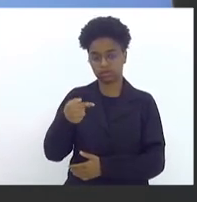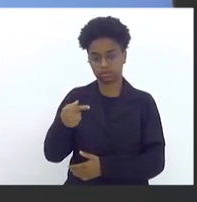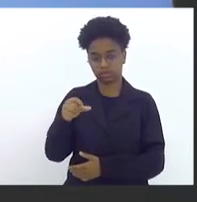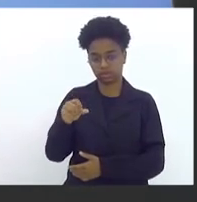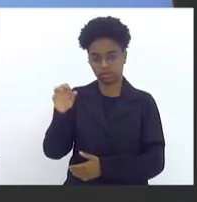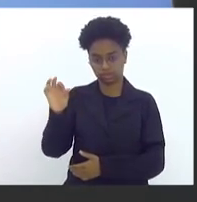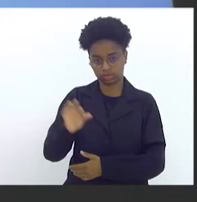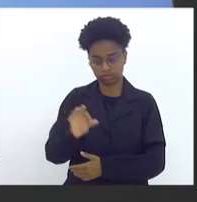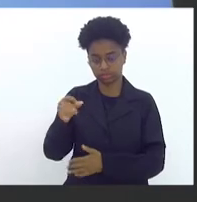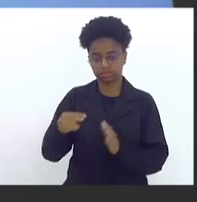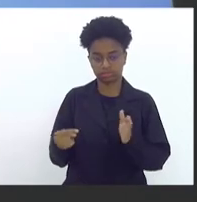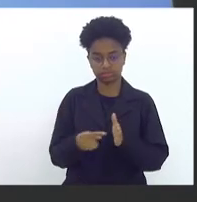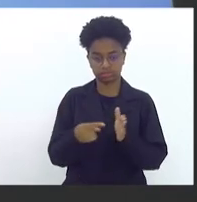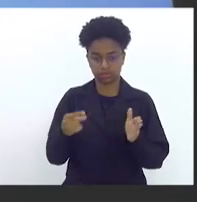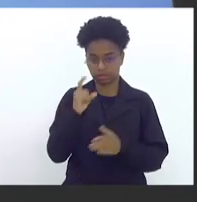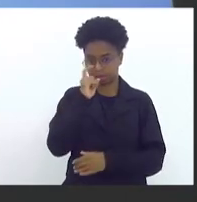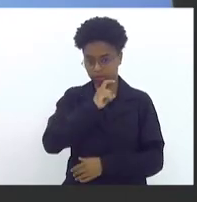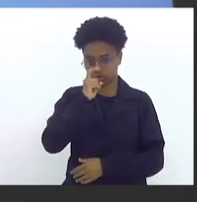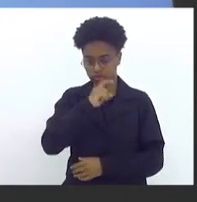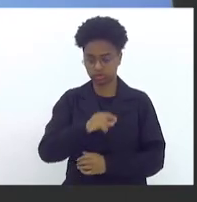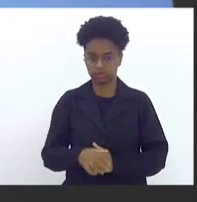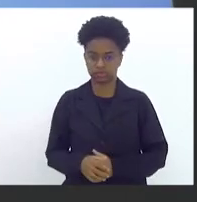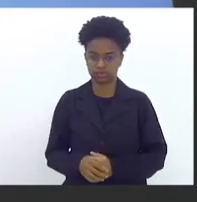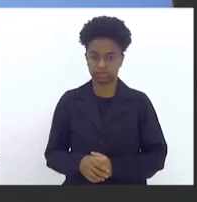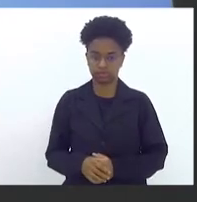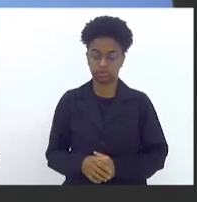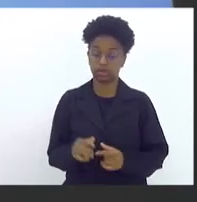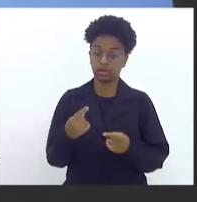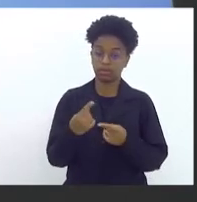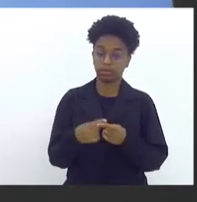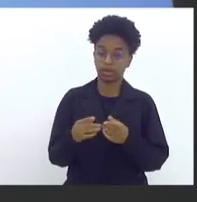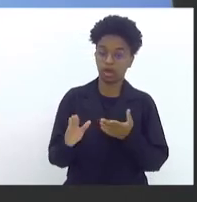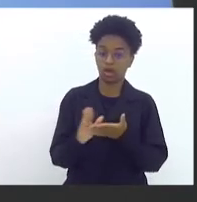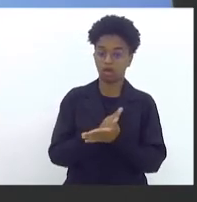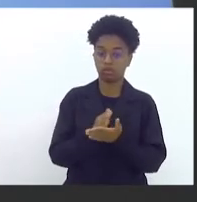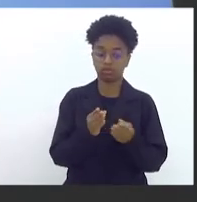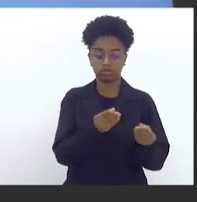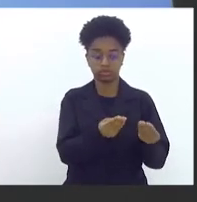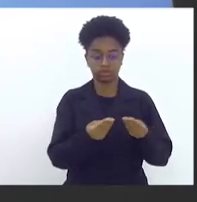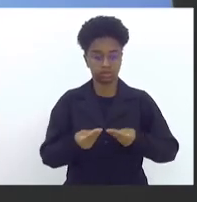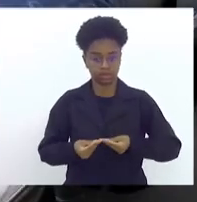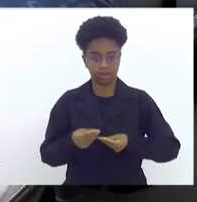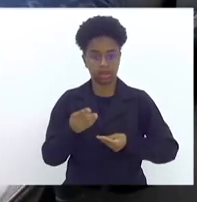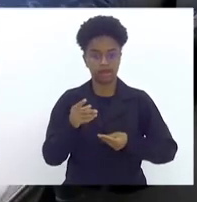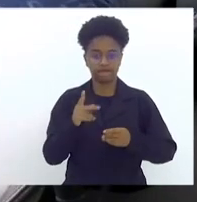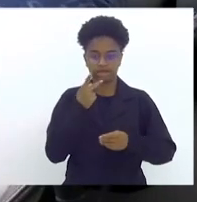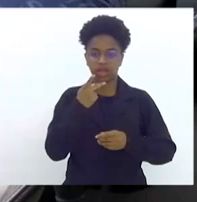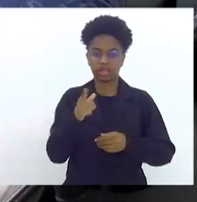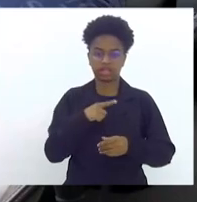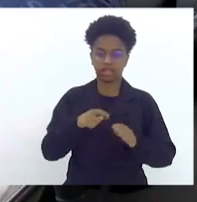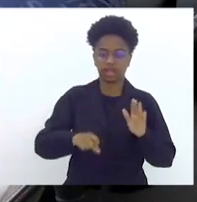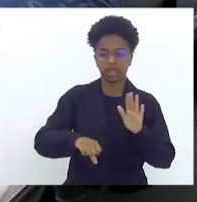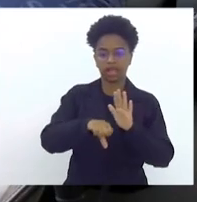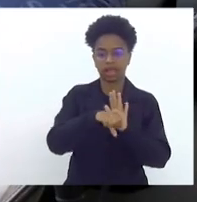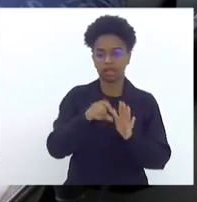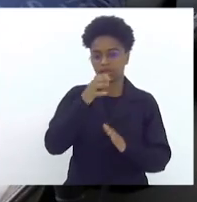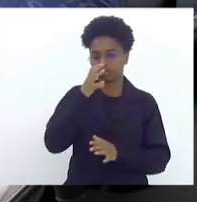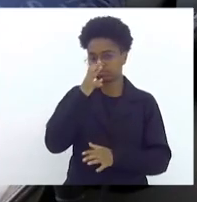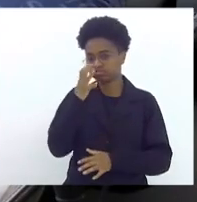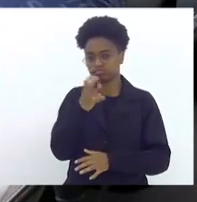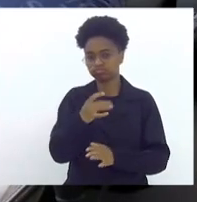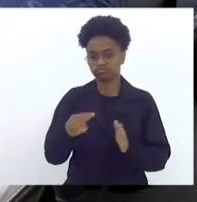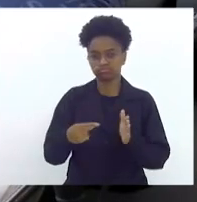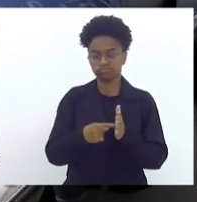denunciação caluniosa dos casos que chegaram de suporte crime de demonstração carinhosa 79